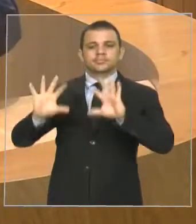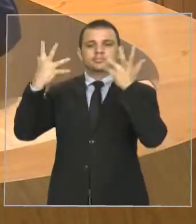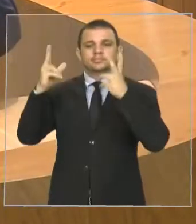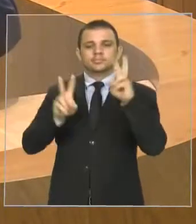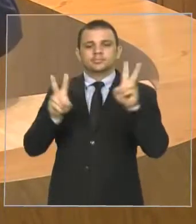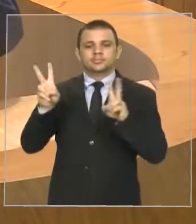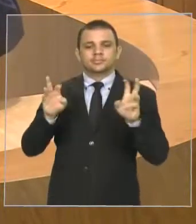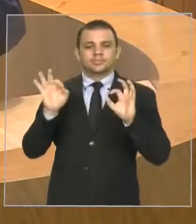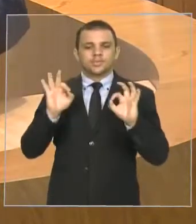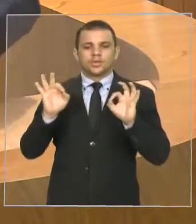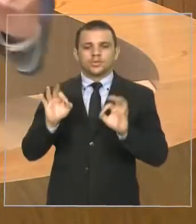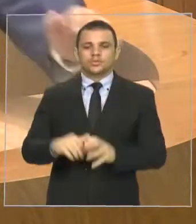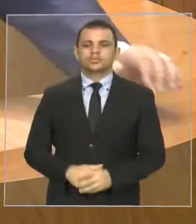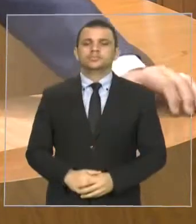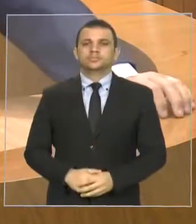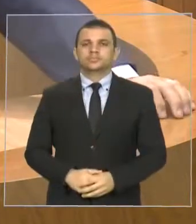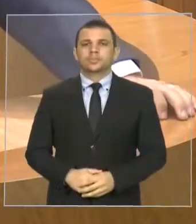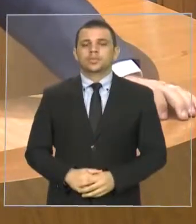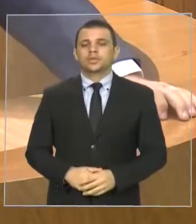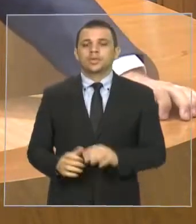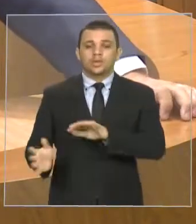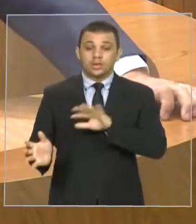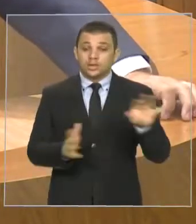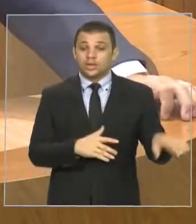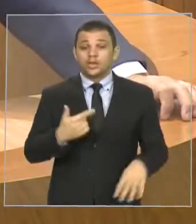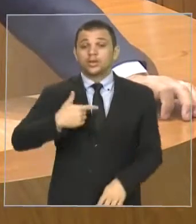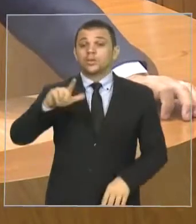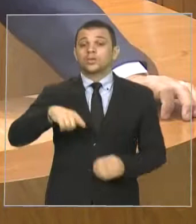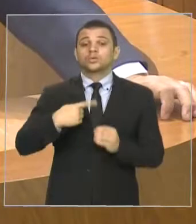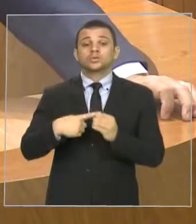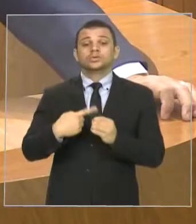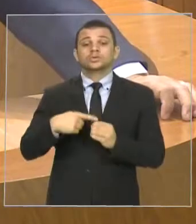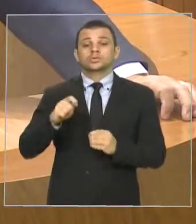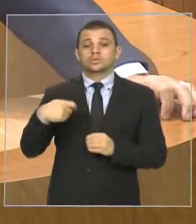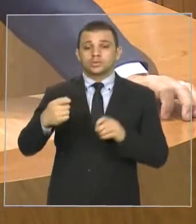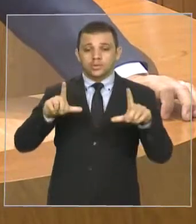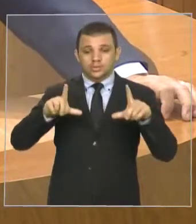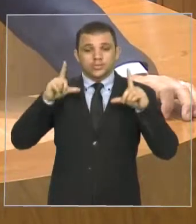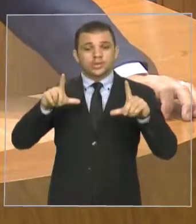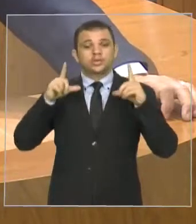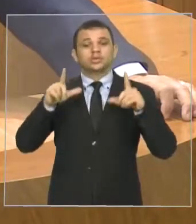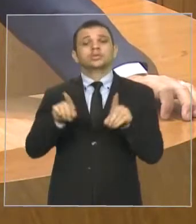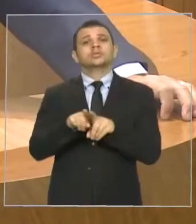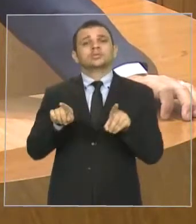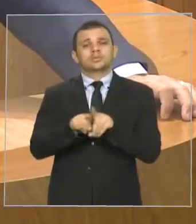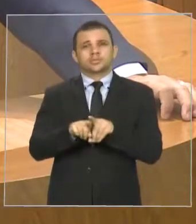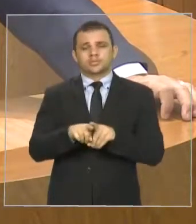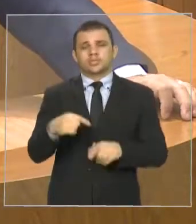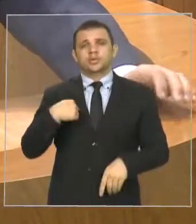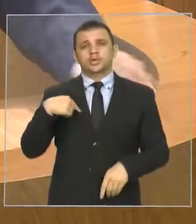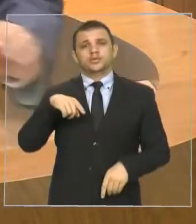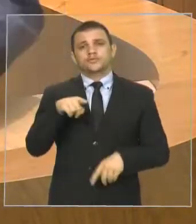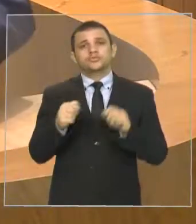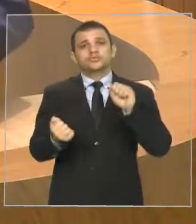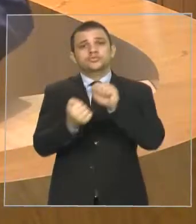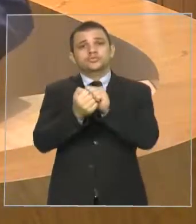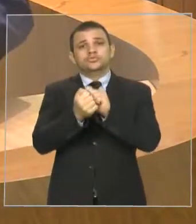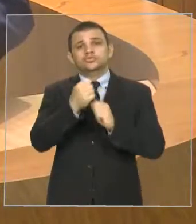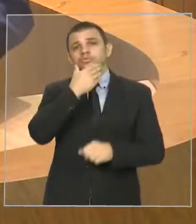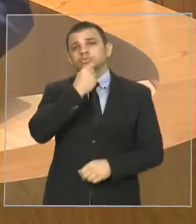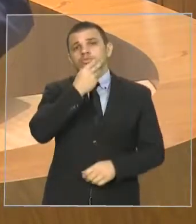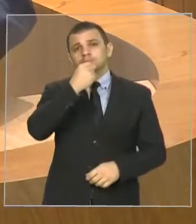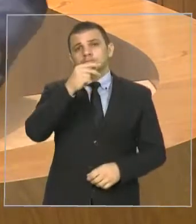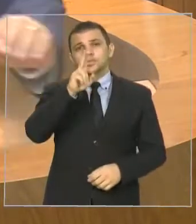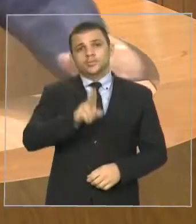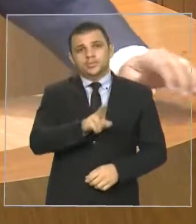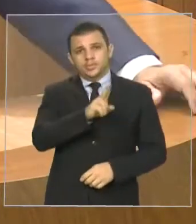peritoró não foi diferente acompanhou o padre josean na abertura do último dia do carnaval